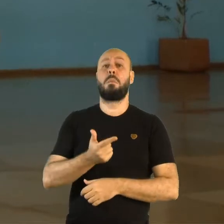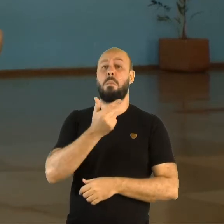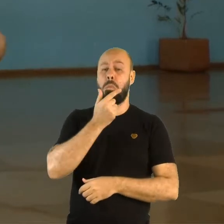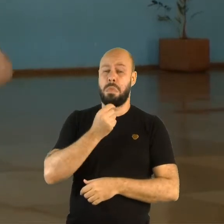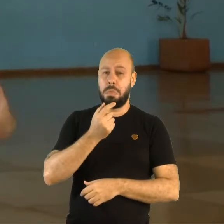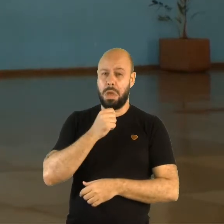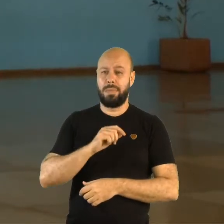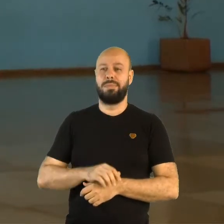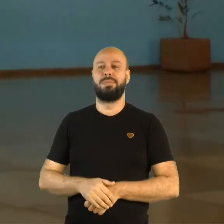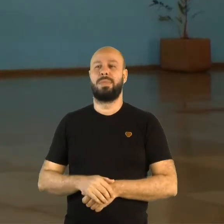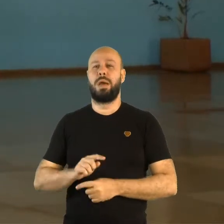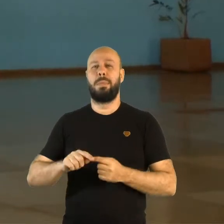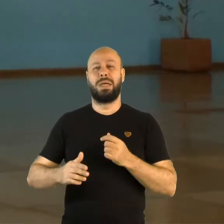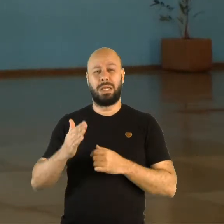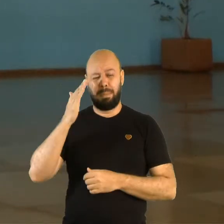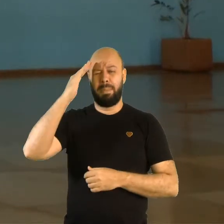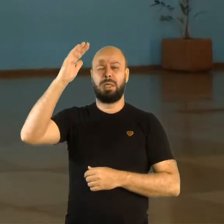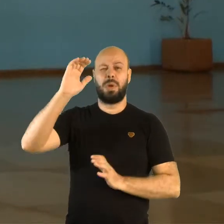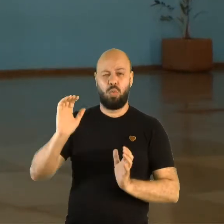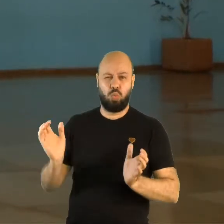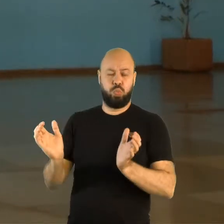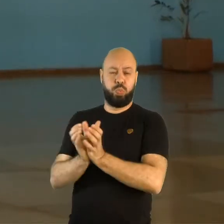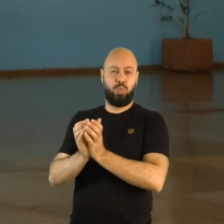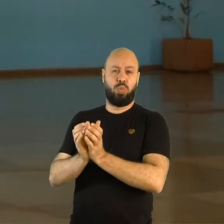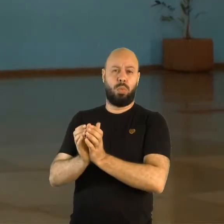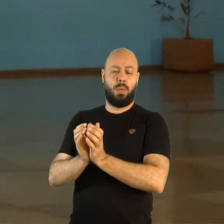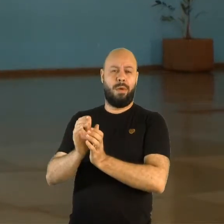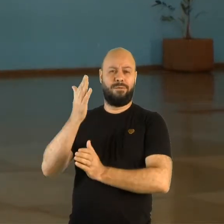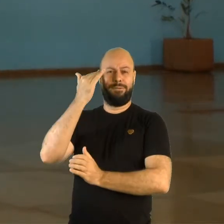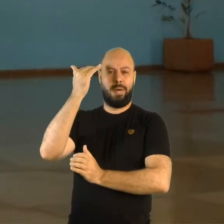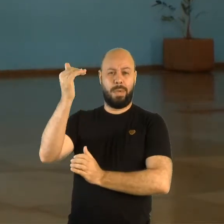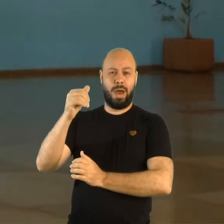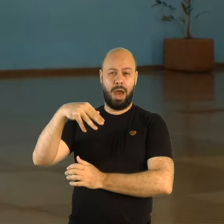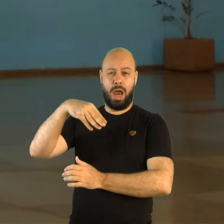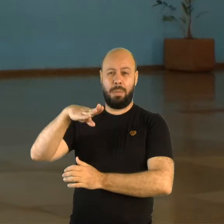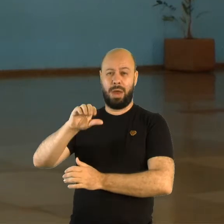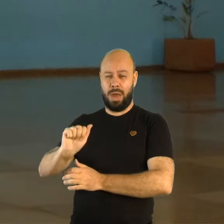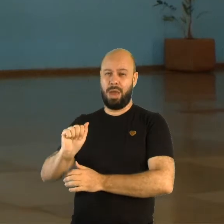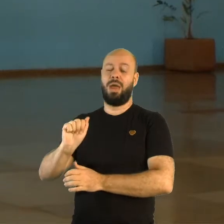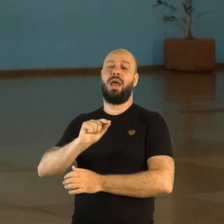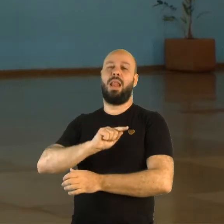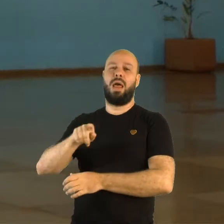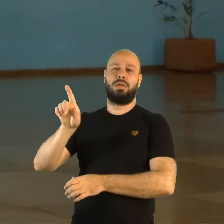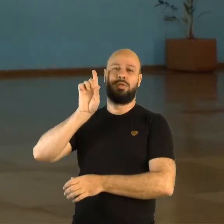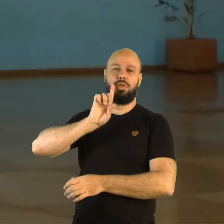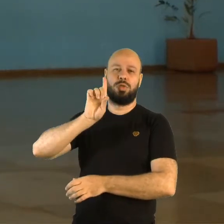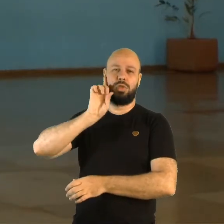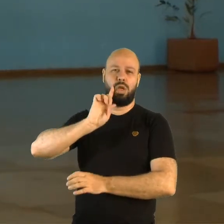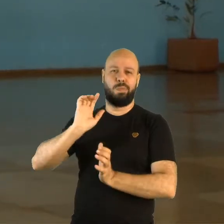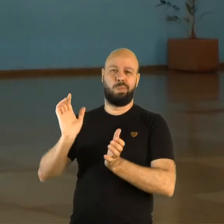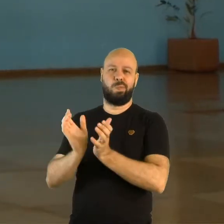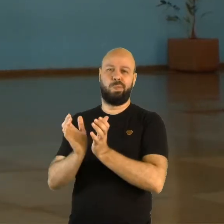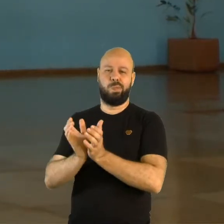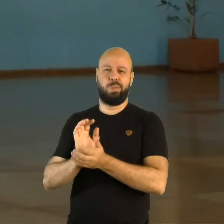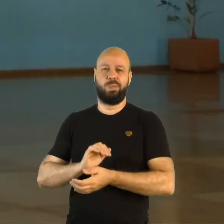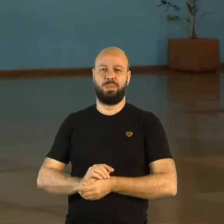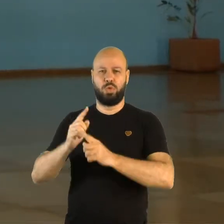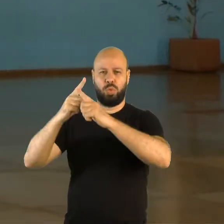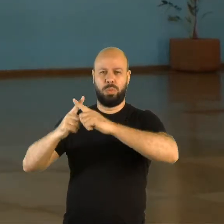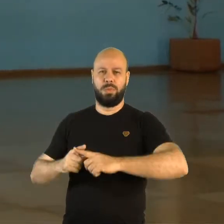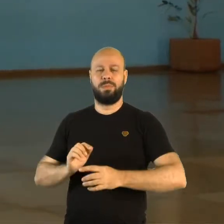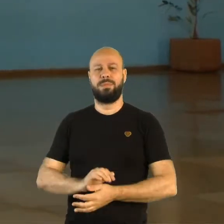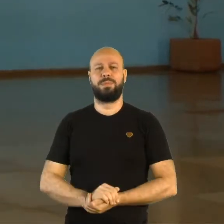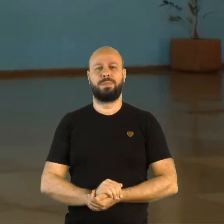mas a principal liga de basquete hoje a NBA que é uma liga americana de basquete para que a gente